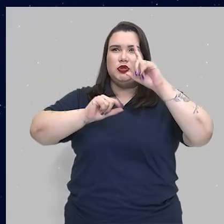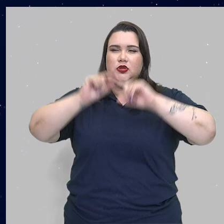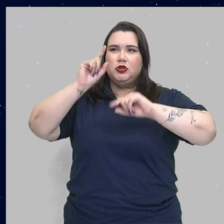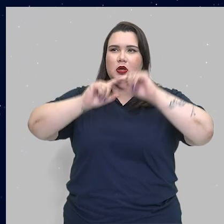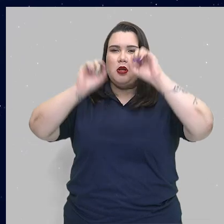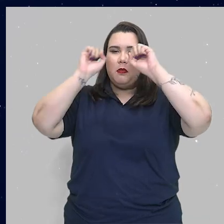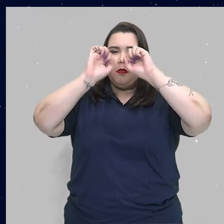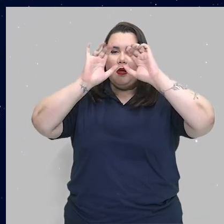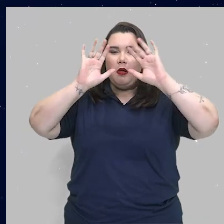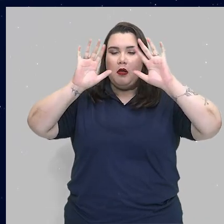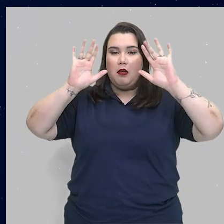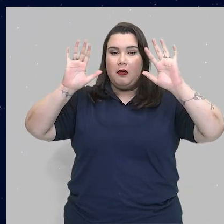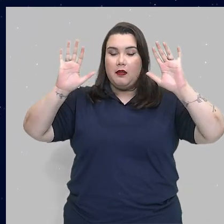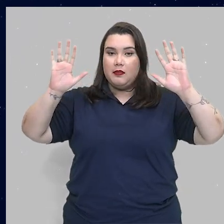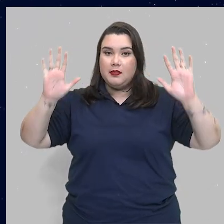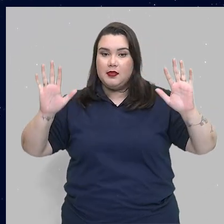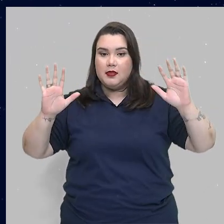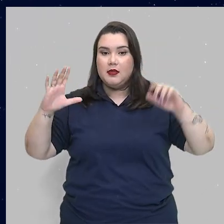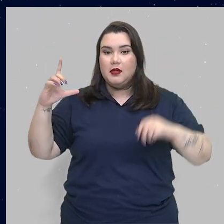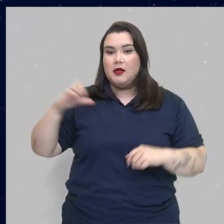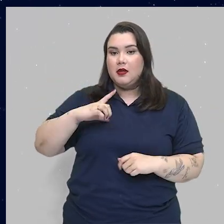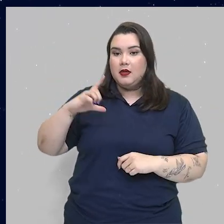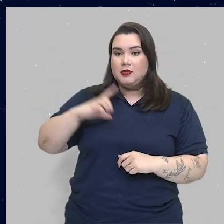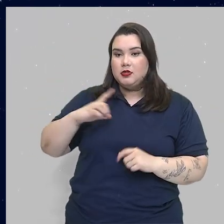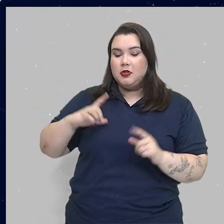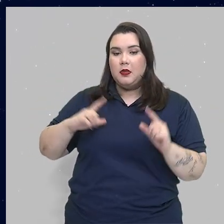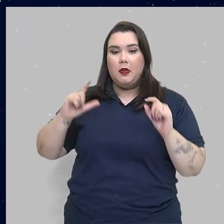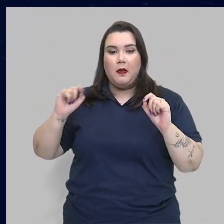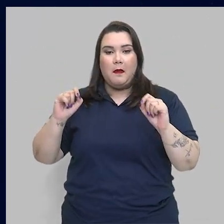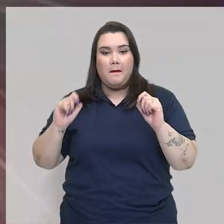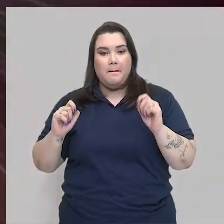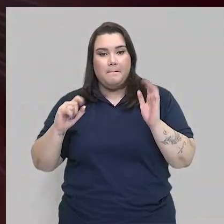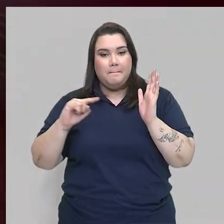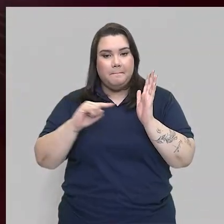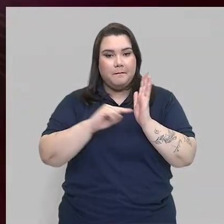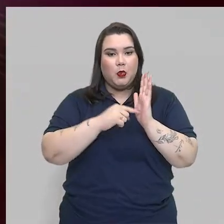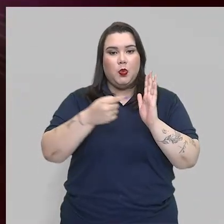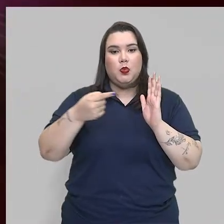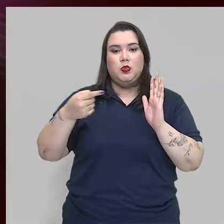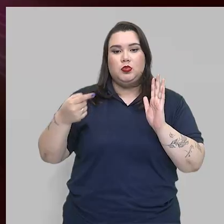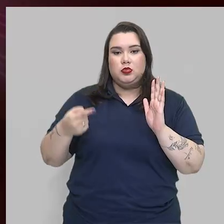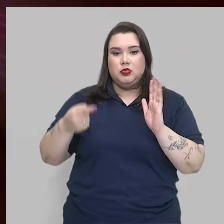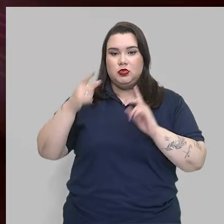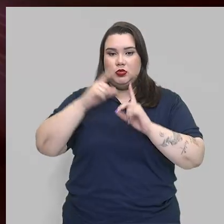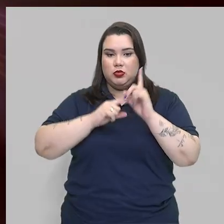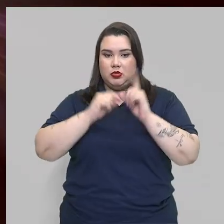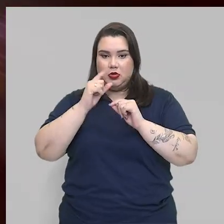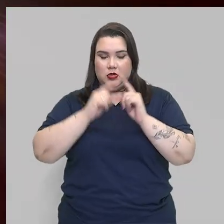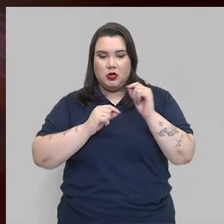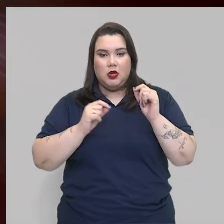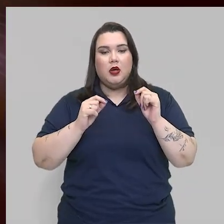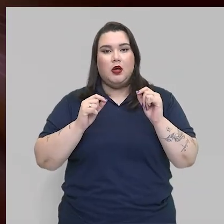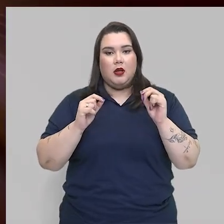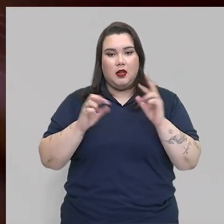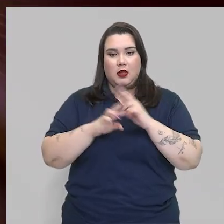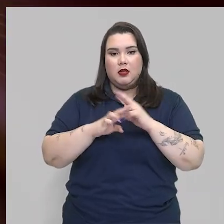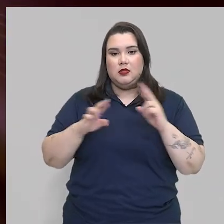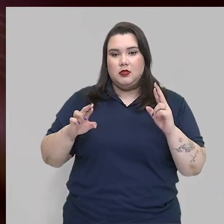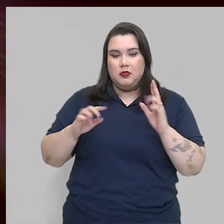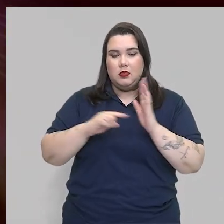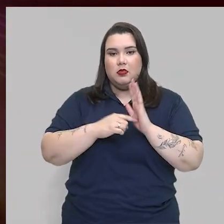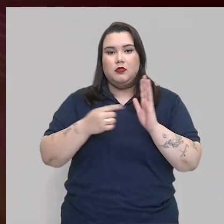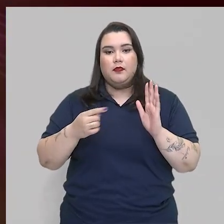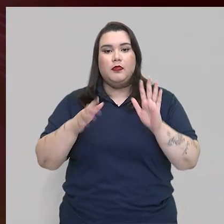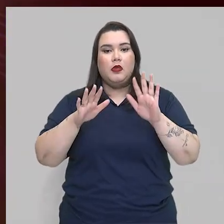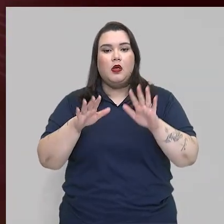estrelado. Então, o céu estrelado, ele dá a ideia de ponto. As estrelas dão a ideia de ponto. Por exemplo, os